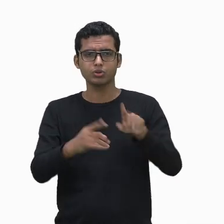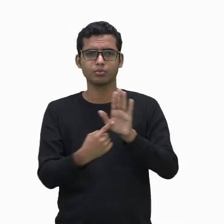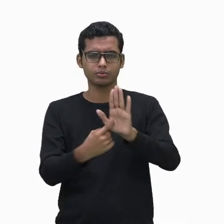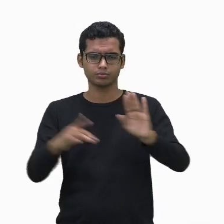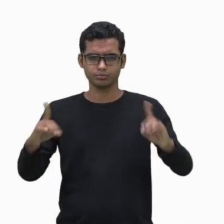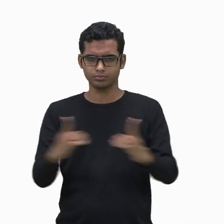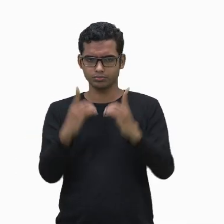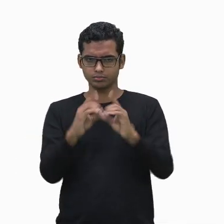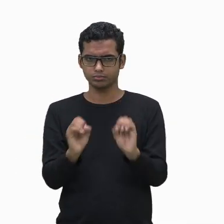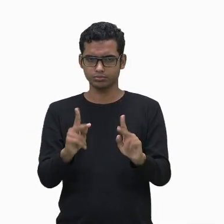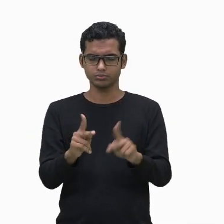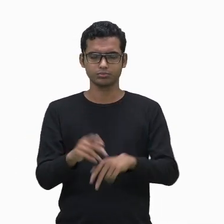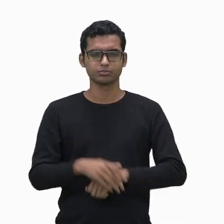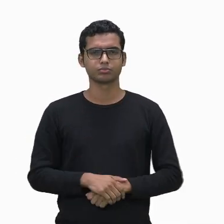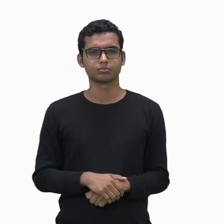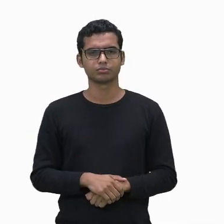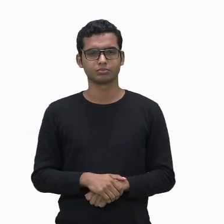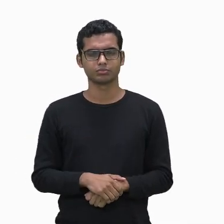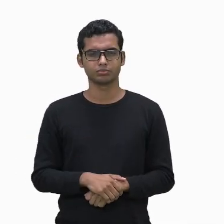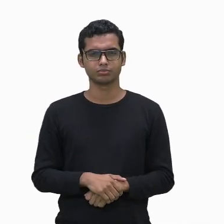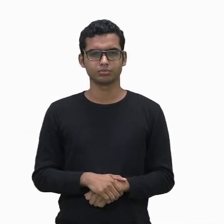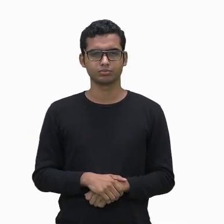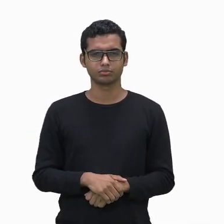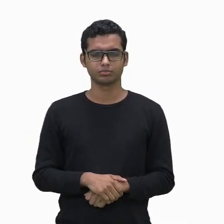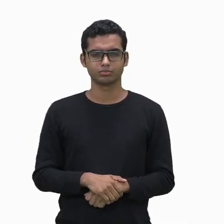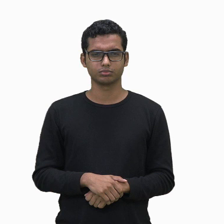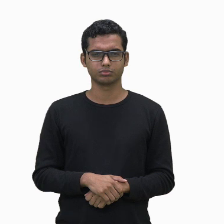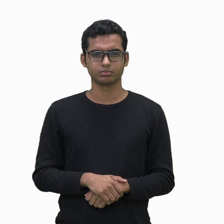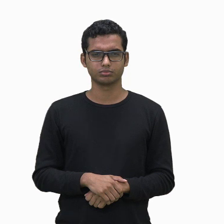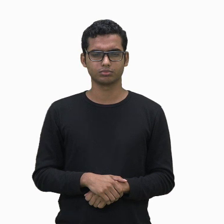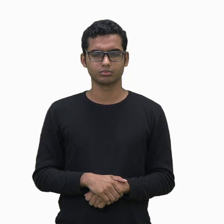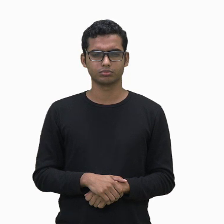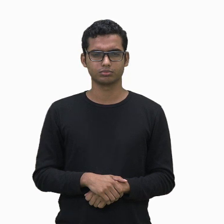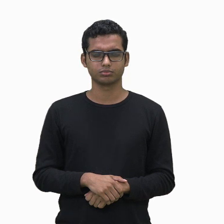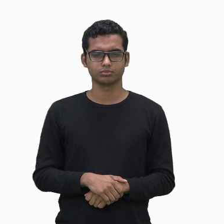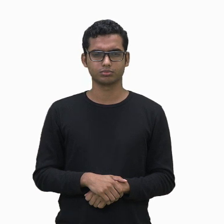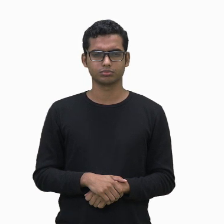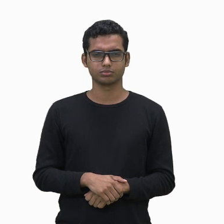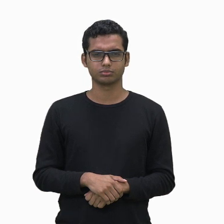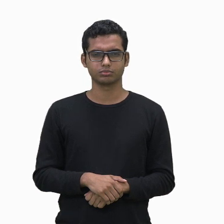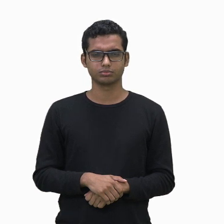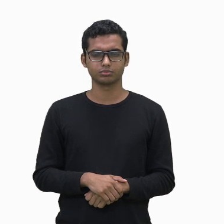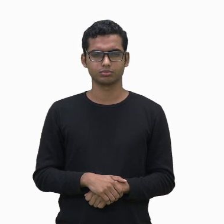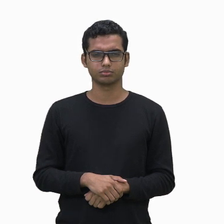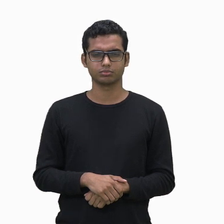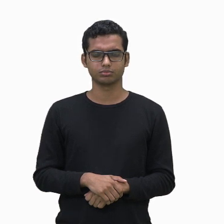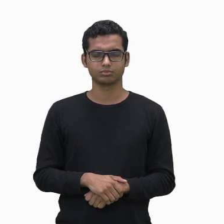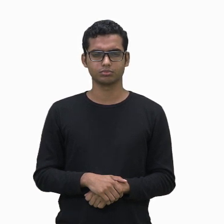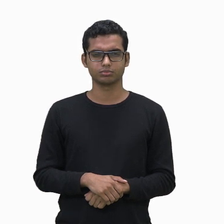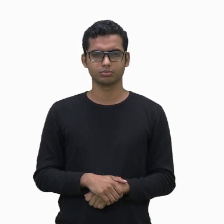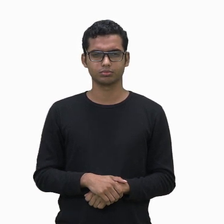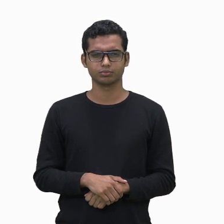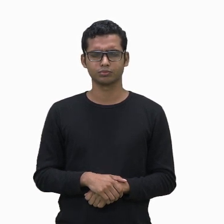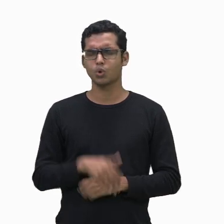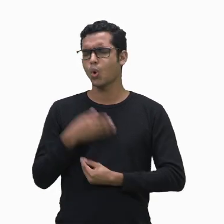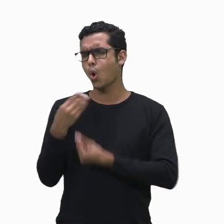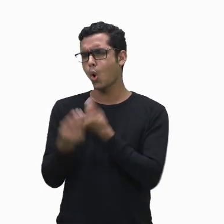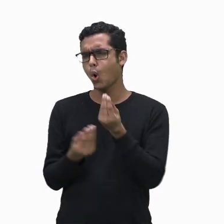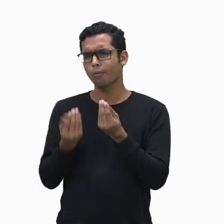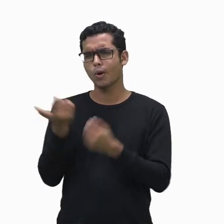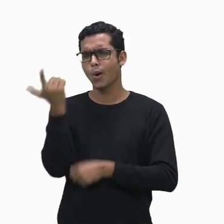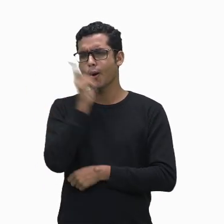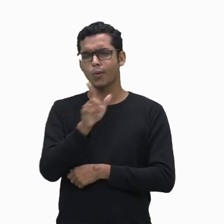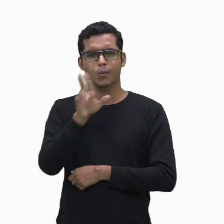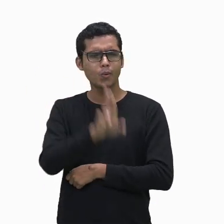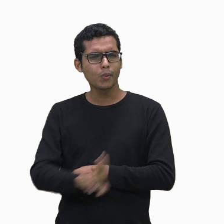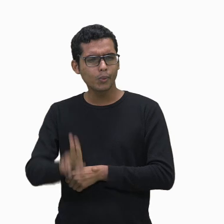didáticos, tá bom? Bora ver um exemplo, então, como é que funciona, como é que a gente vai usar, então, essa fórmula, né? Como é que a gente